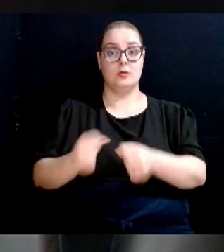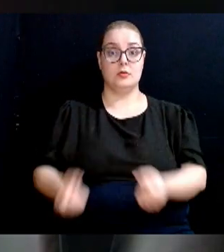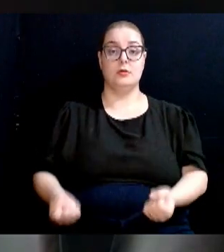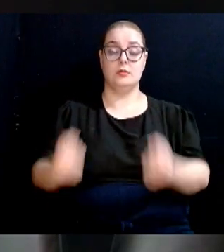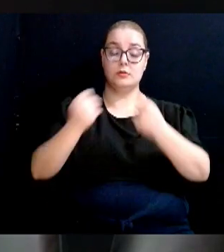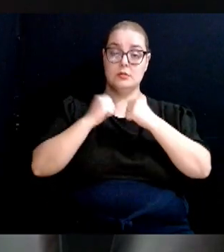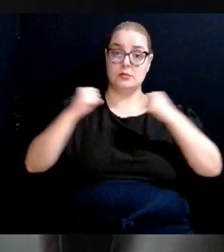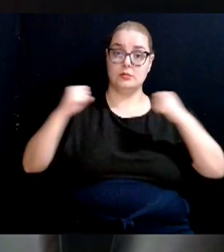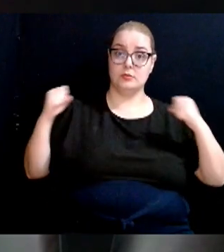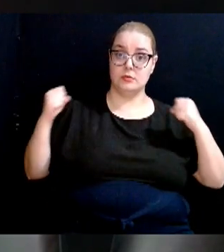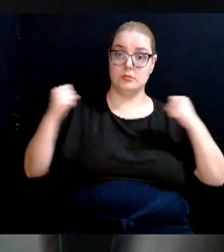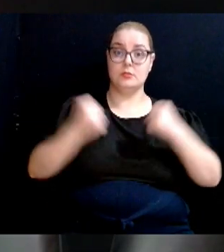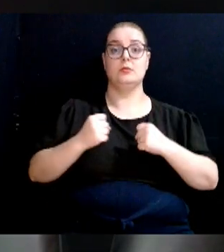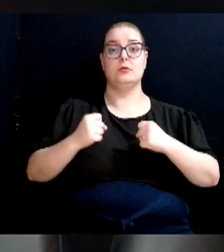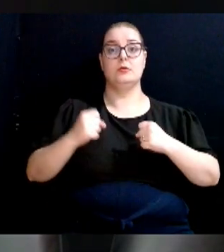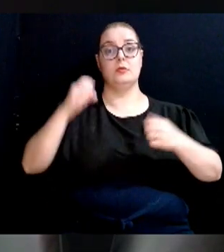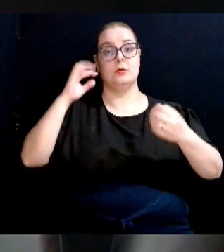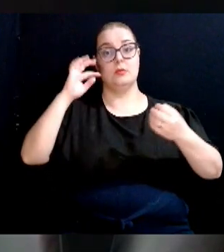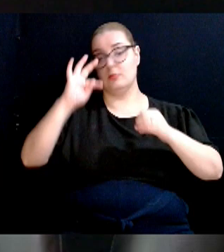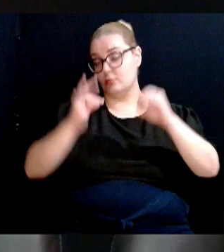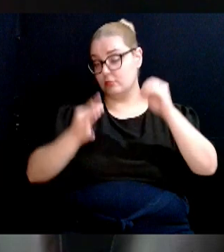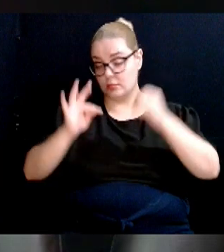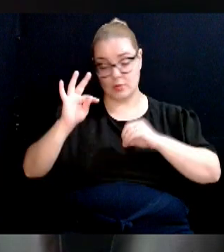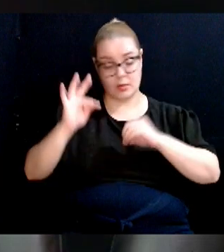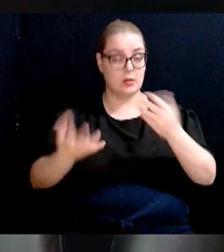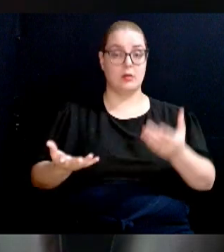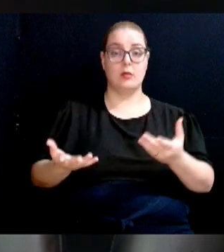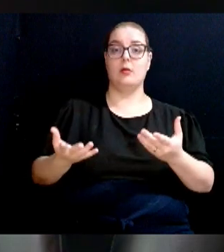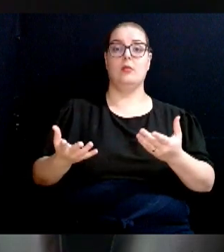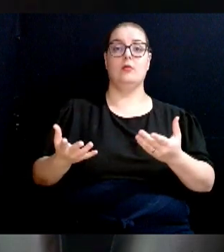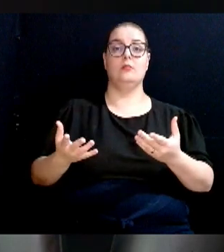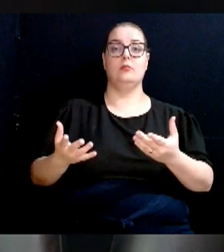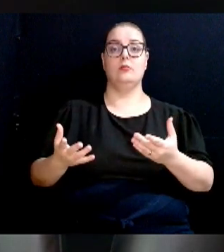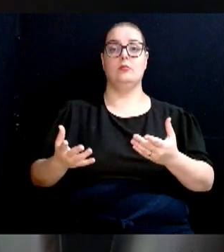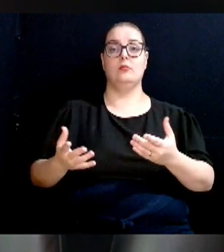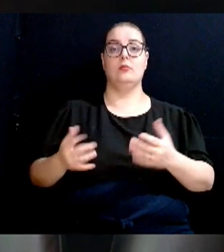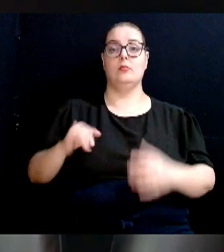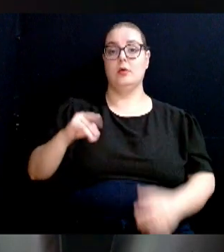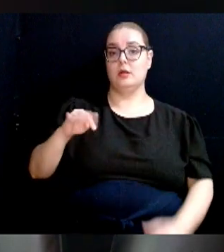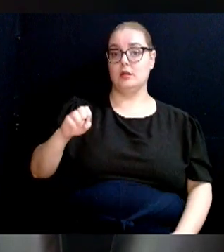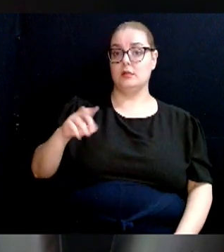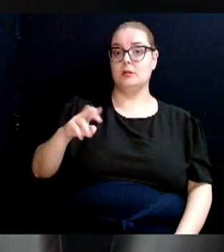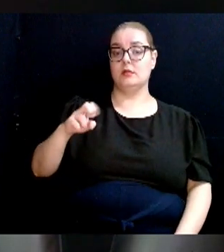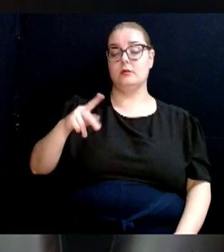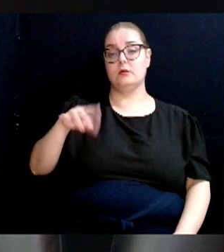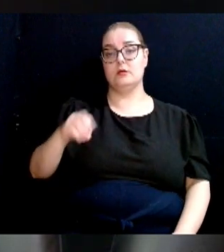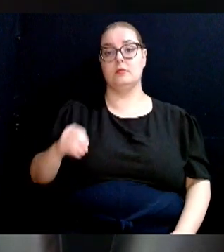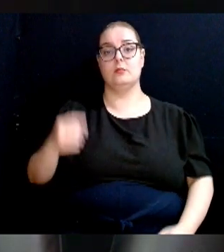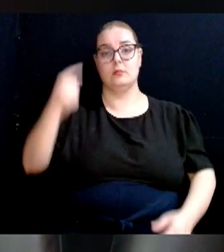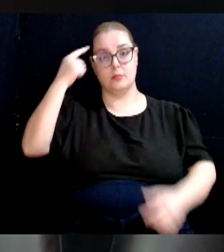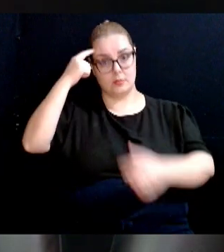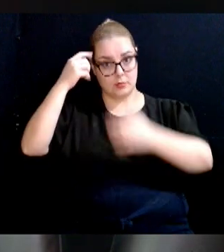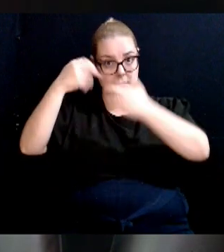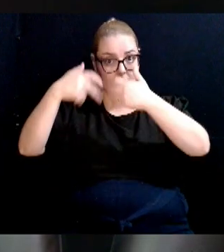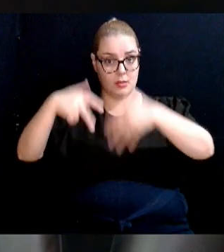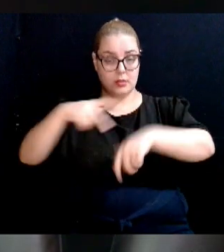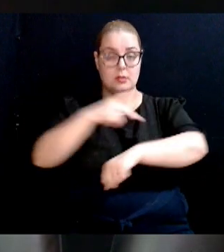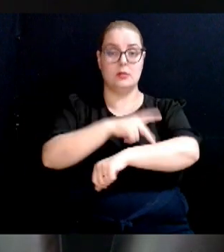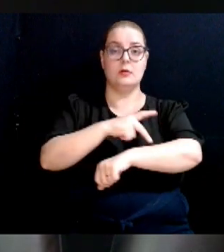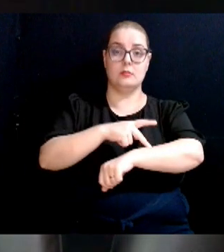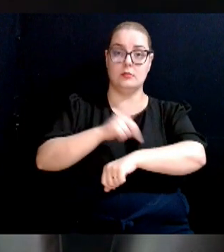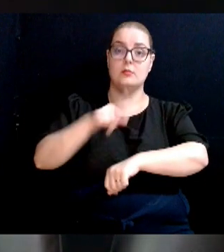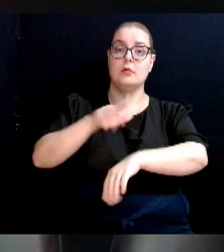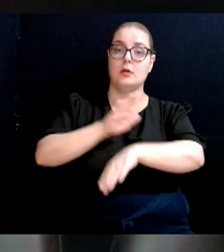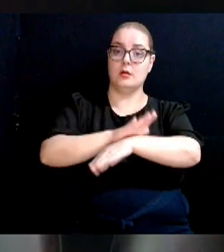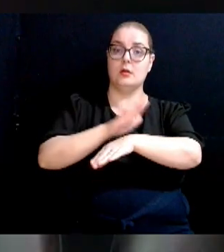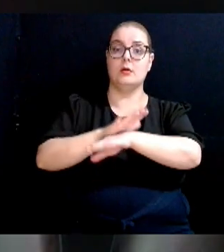uma terapia ocupacional, uma intervenção com uma neuropsicopedagoga vai ajudar muito a ele ressignificar e